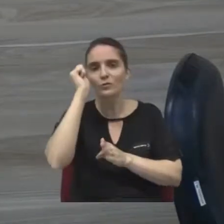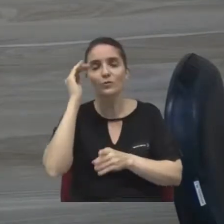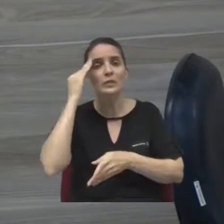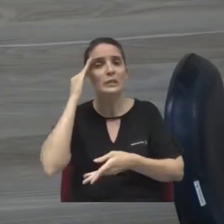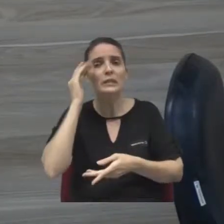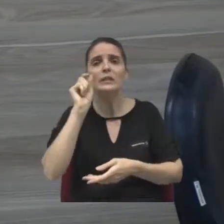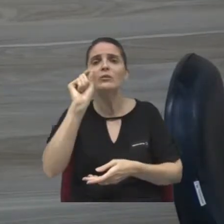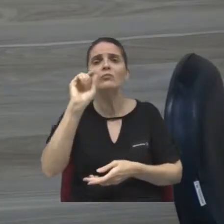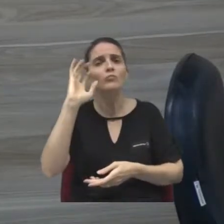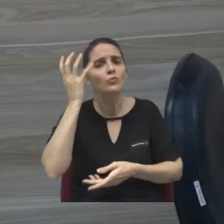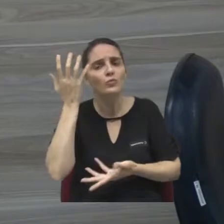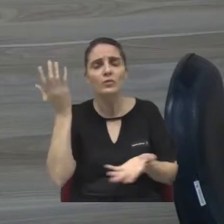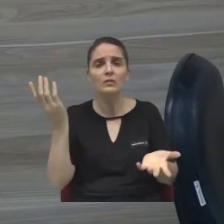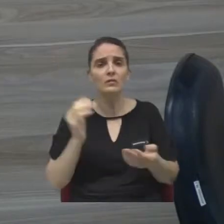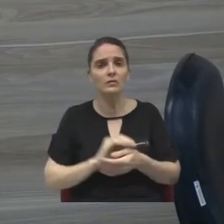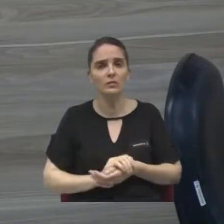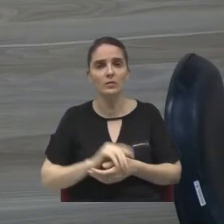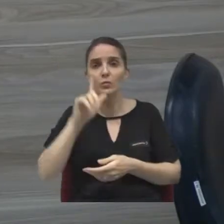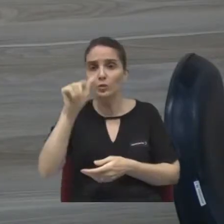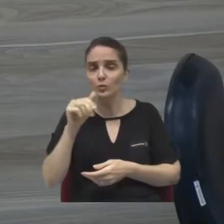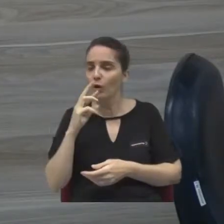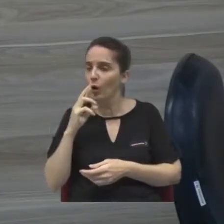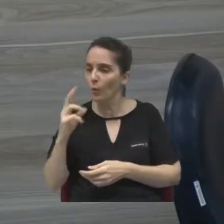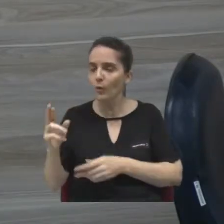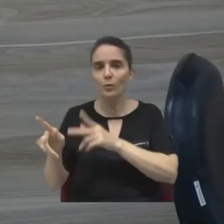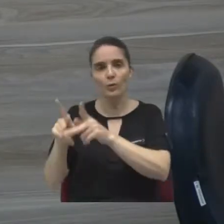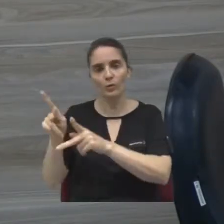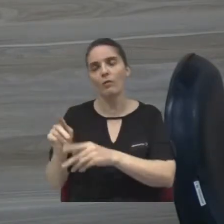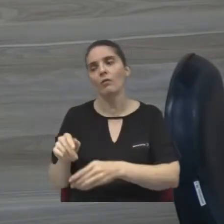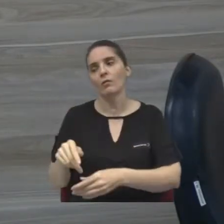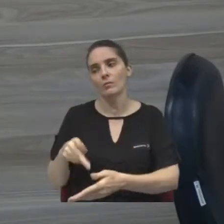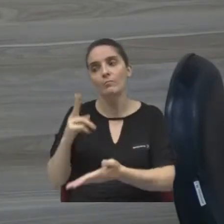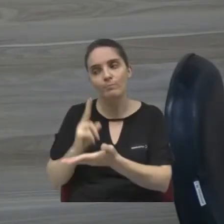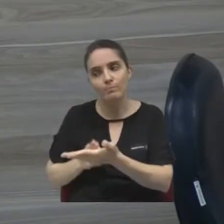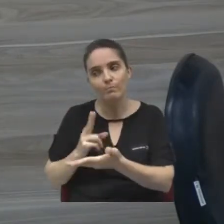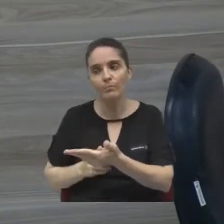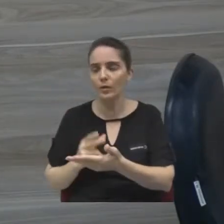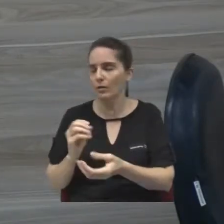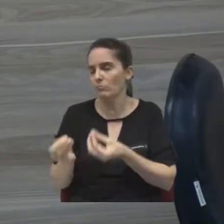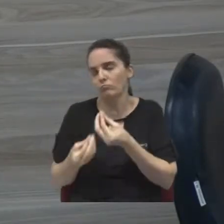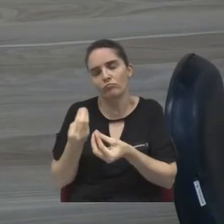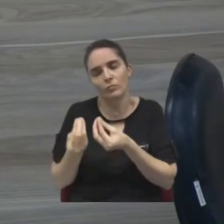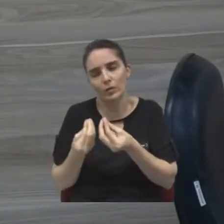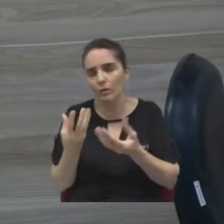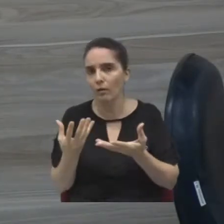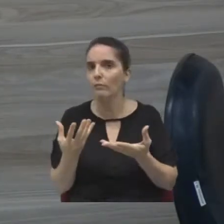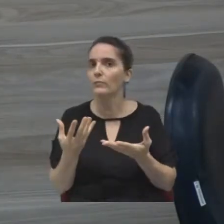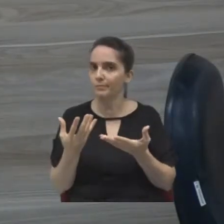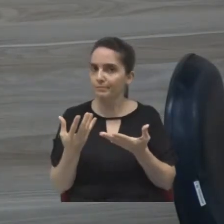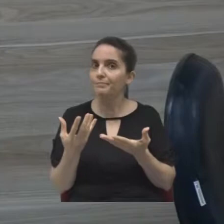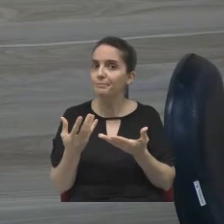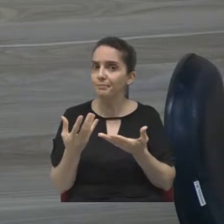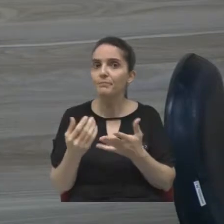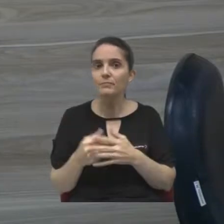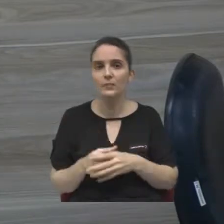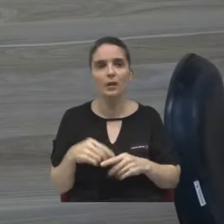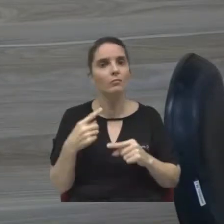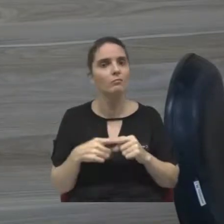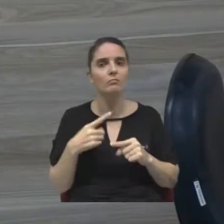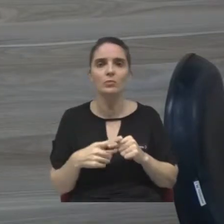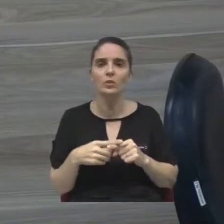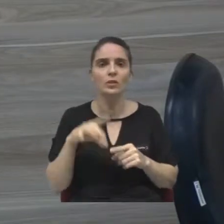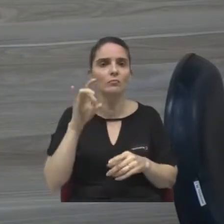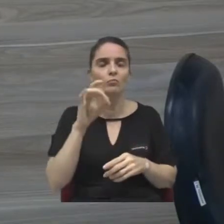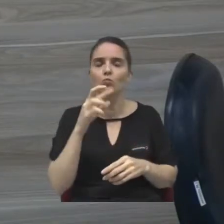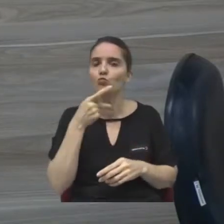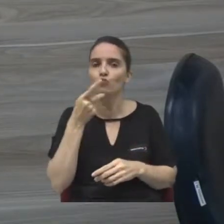acontecendo no processo, para passar para o munícipe e falar, ó, é assim mesmo que vai acontecer, não tem como, porque eu acredito que nós não temos só que dar a resposta